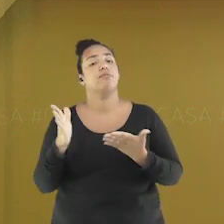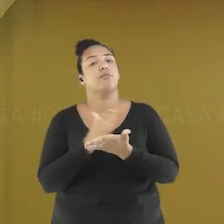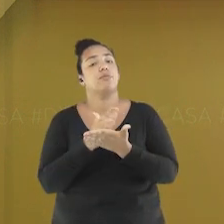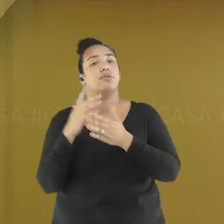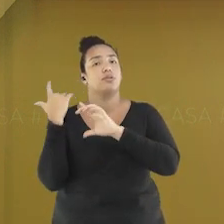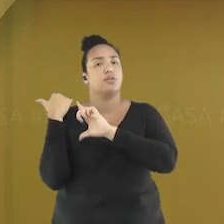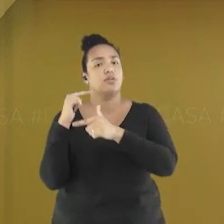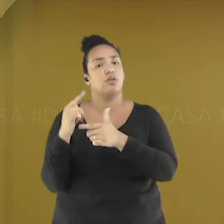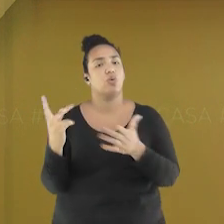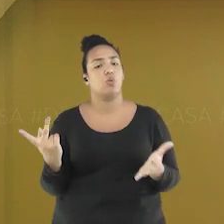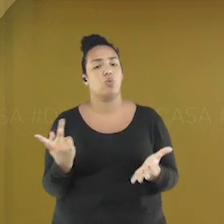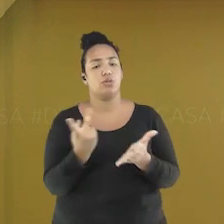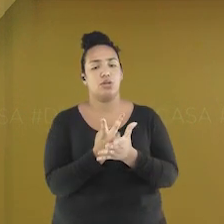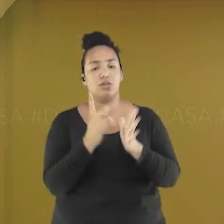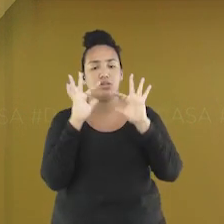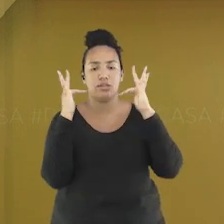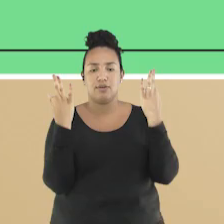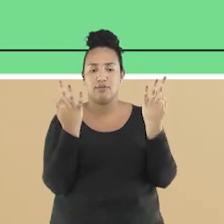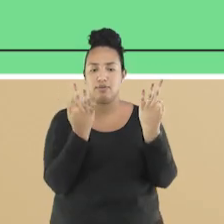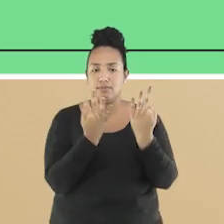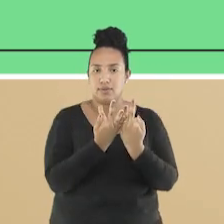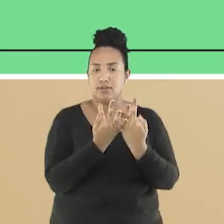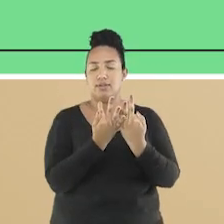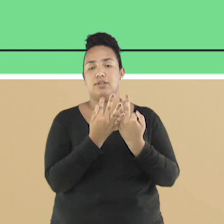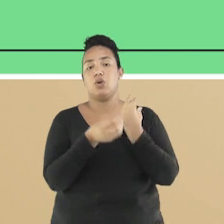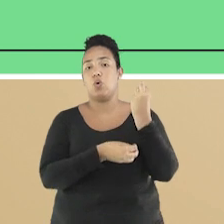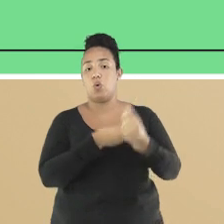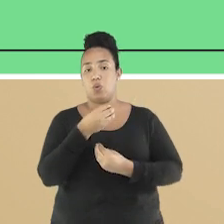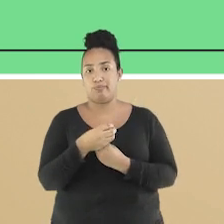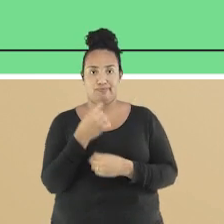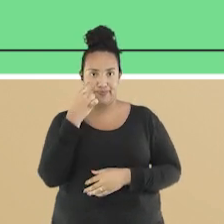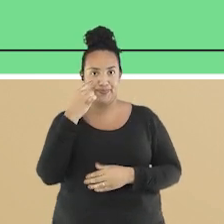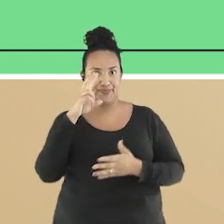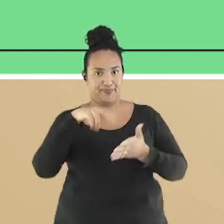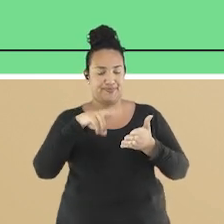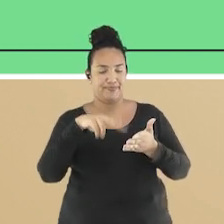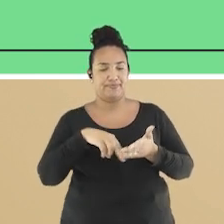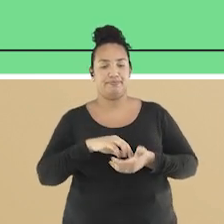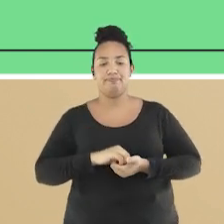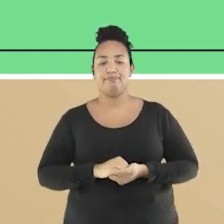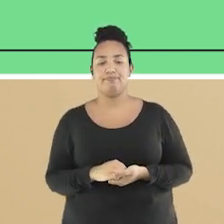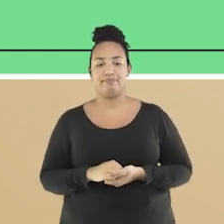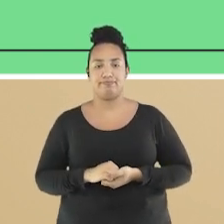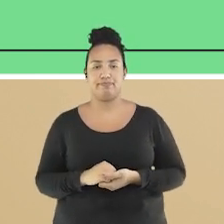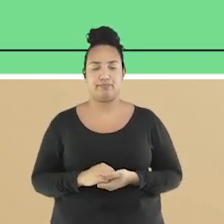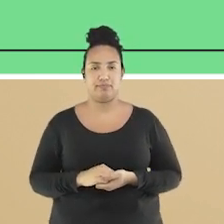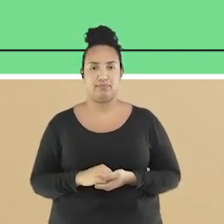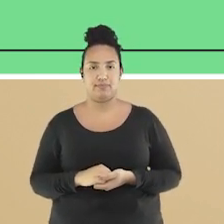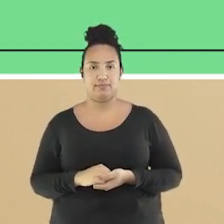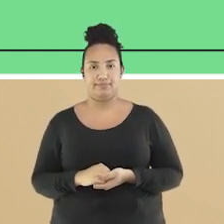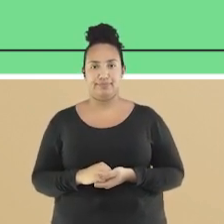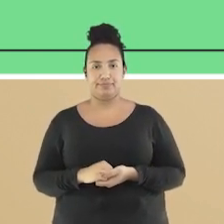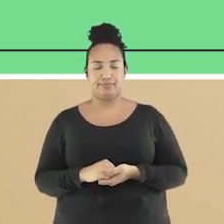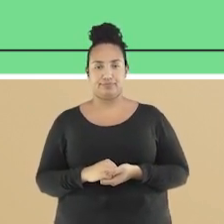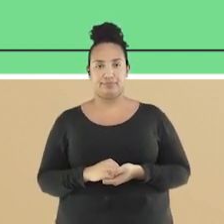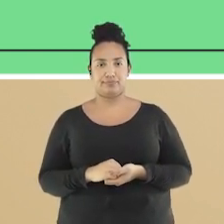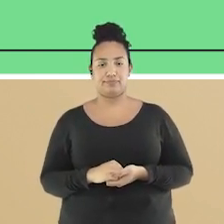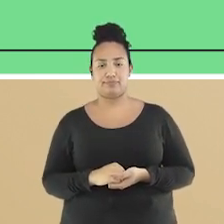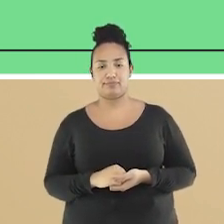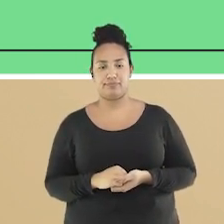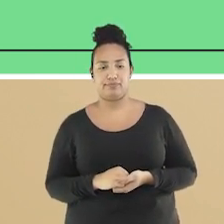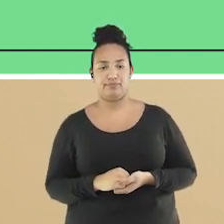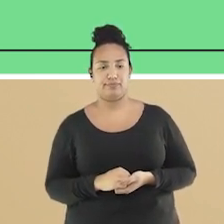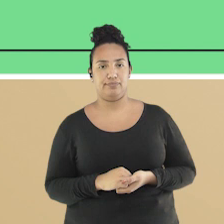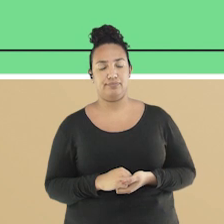nas casas de muitas famílias americanas são: leamos. They cook and share a bountiful meal with family